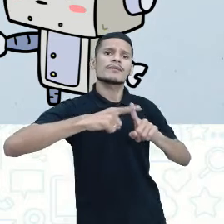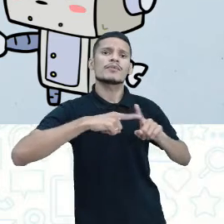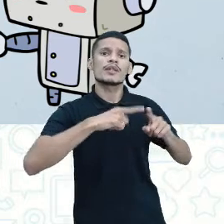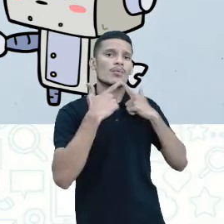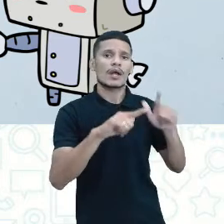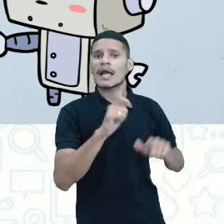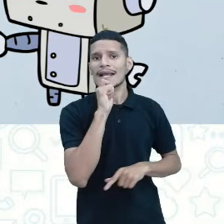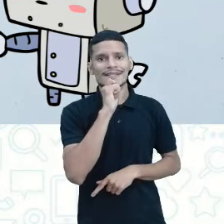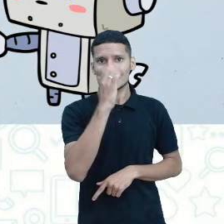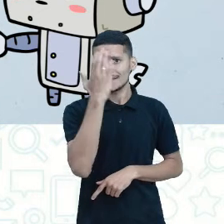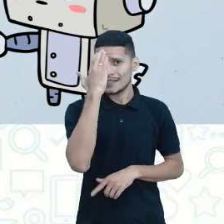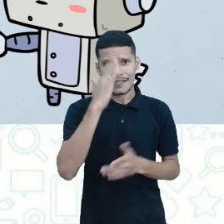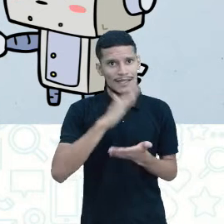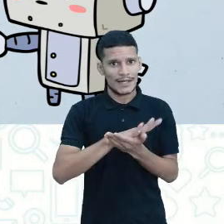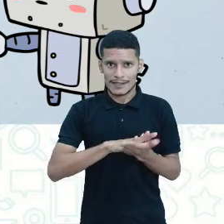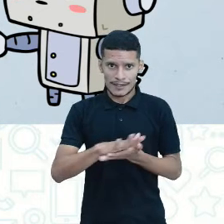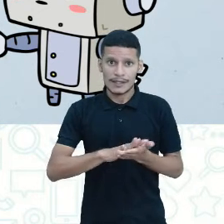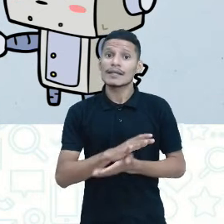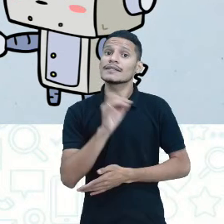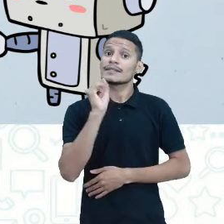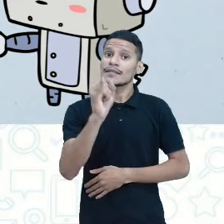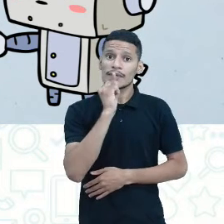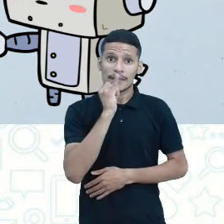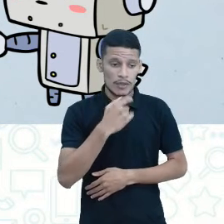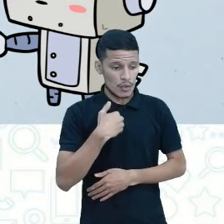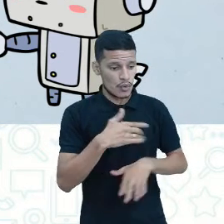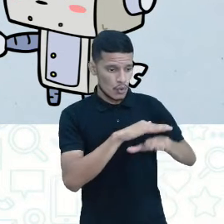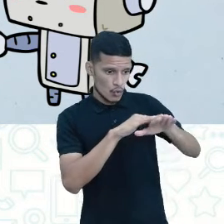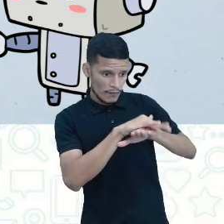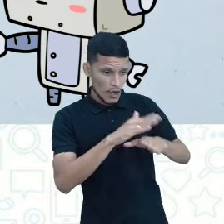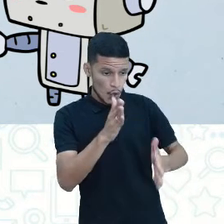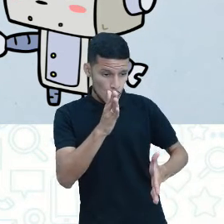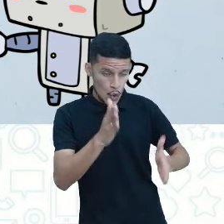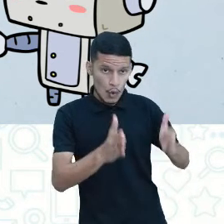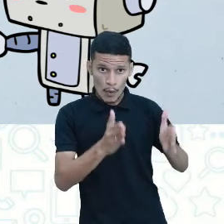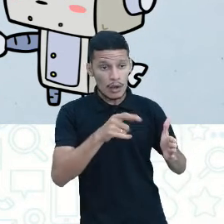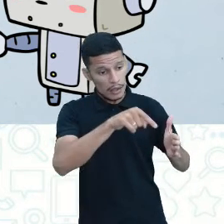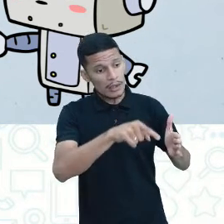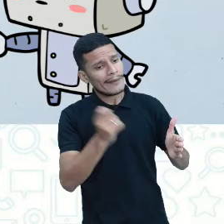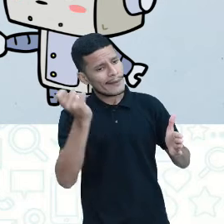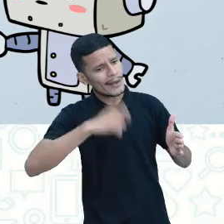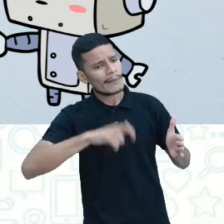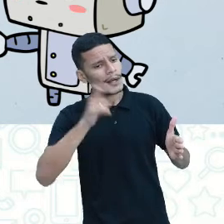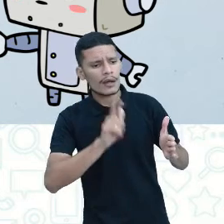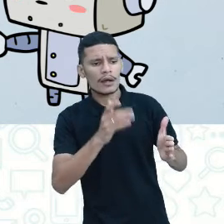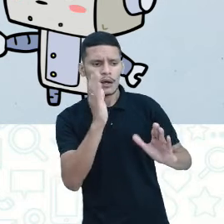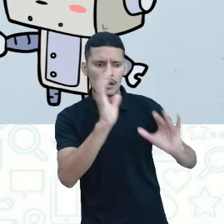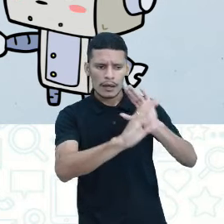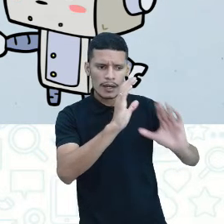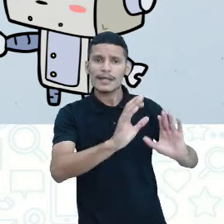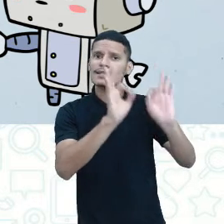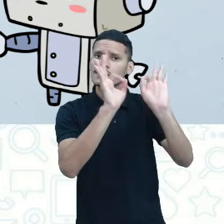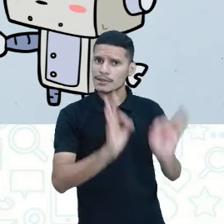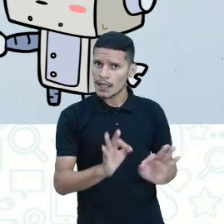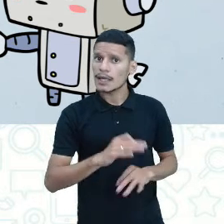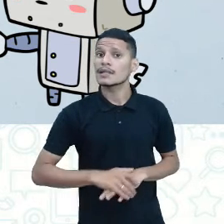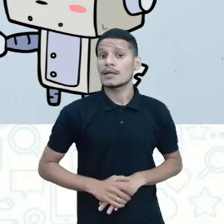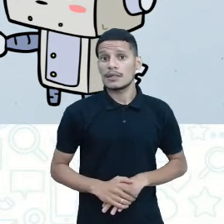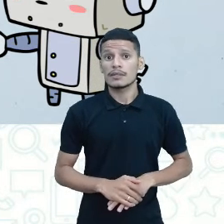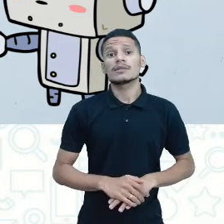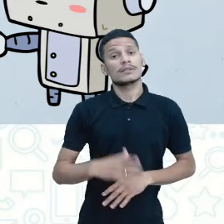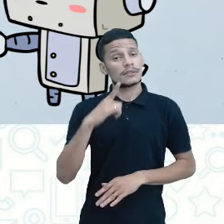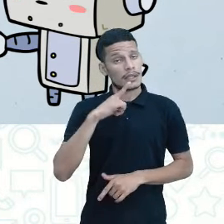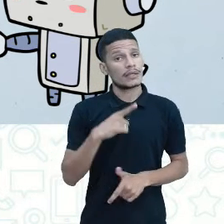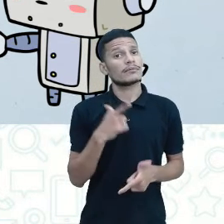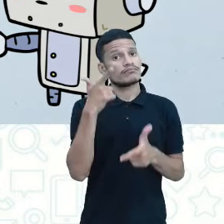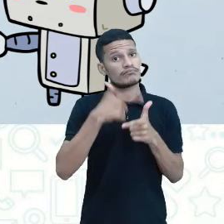compreendidos. E quando a gente dialoga com um robô, a gente se esforça para que a comunicação se estabeleça, o que provocará,